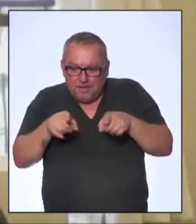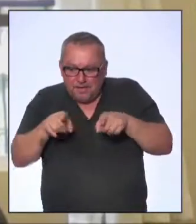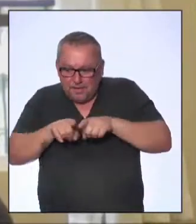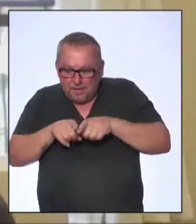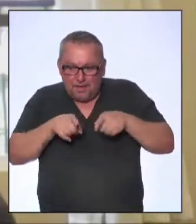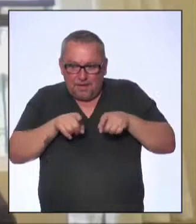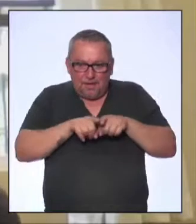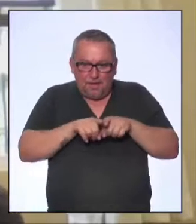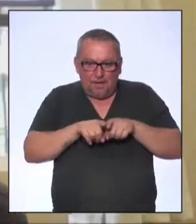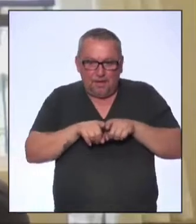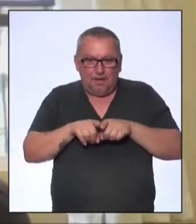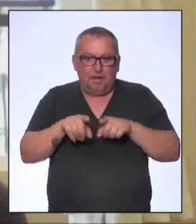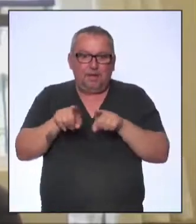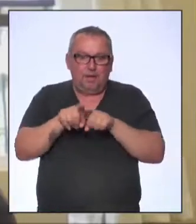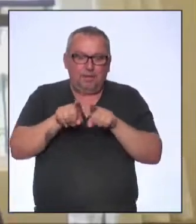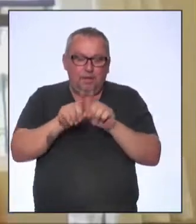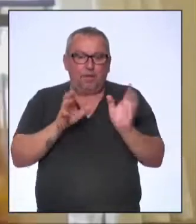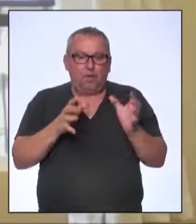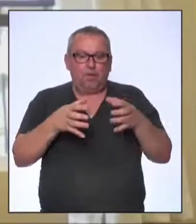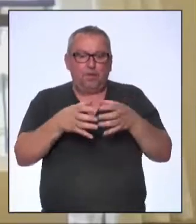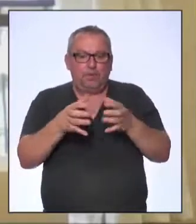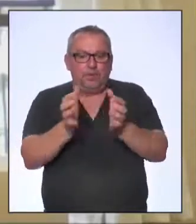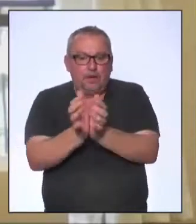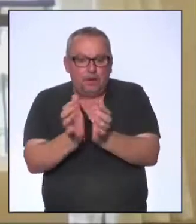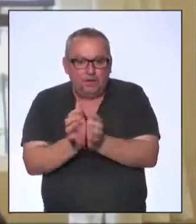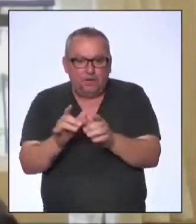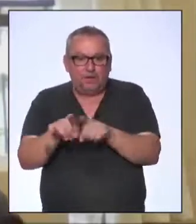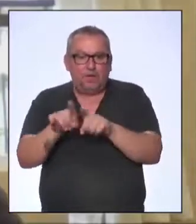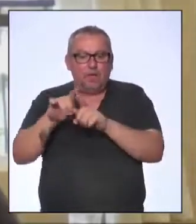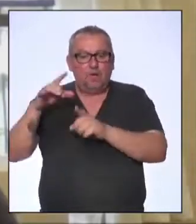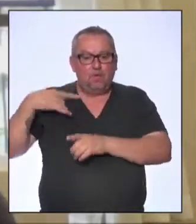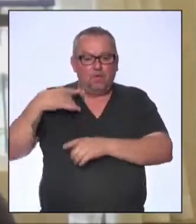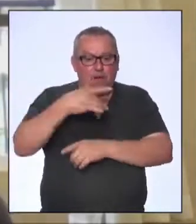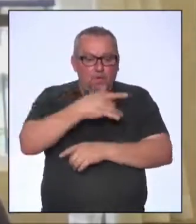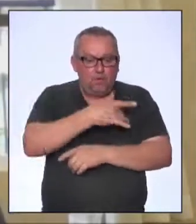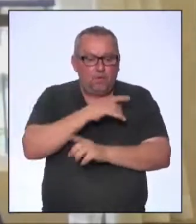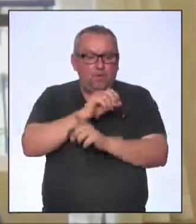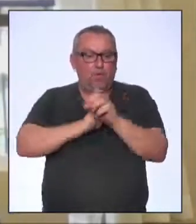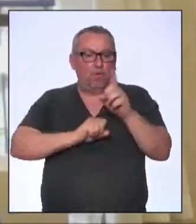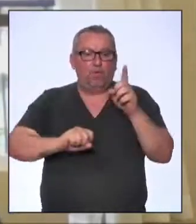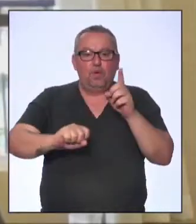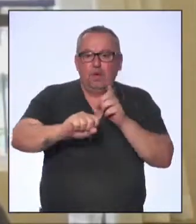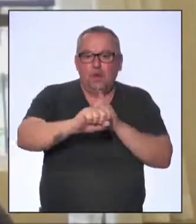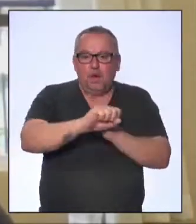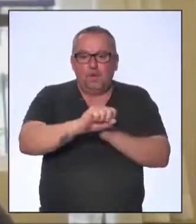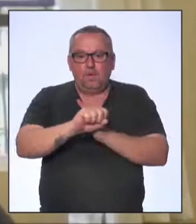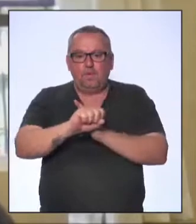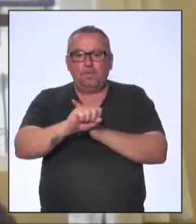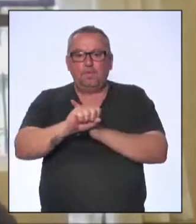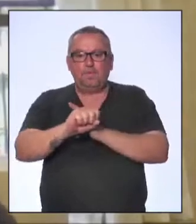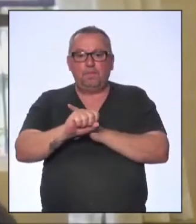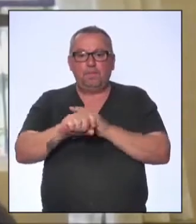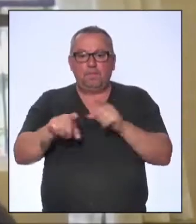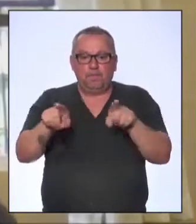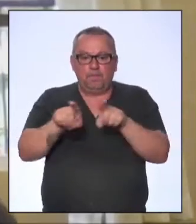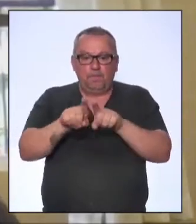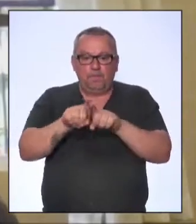Parcerias, buscas da comunidade, nós temos parcerias com saúde, com social. Então, assim,